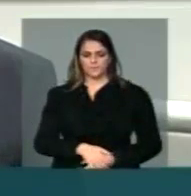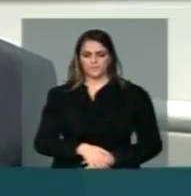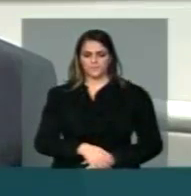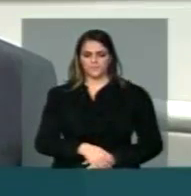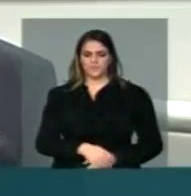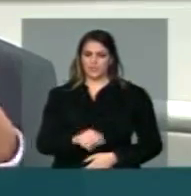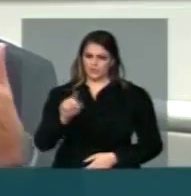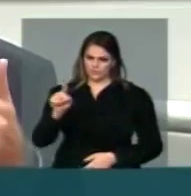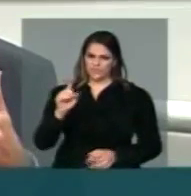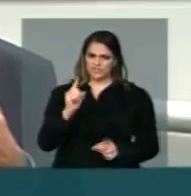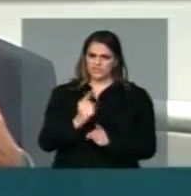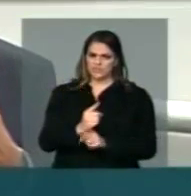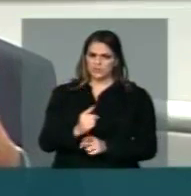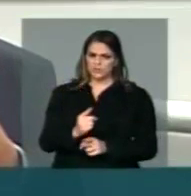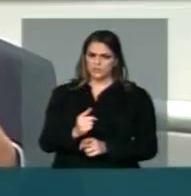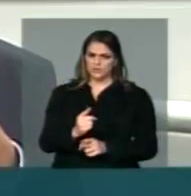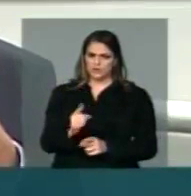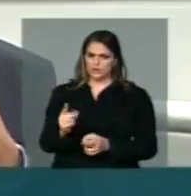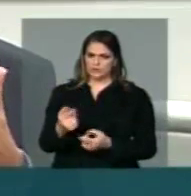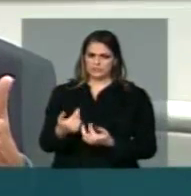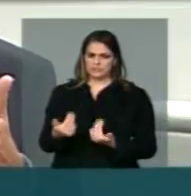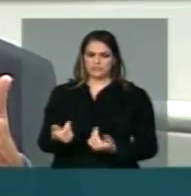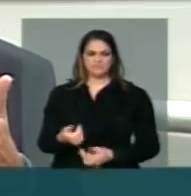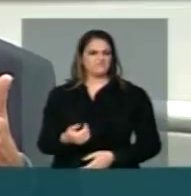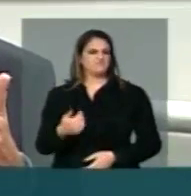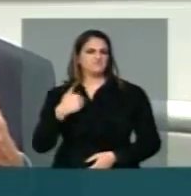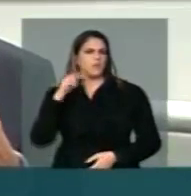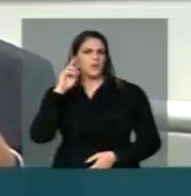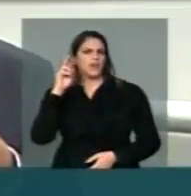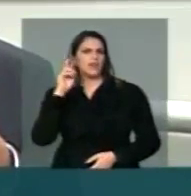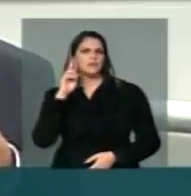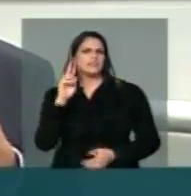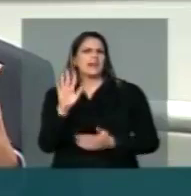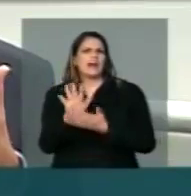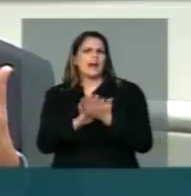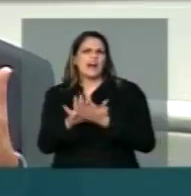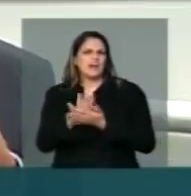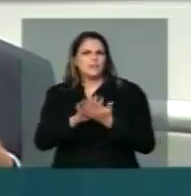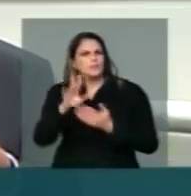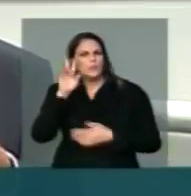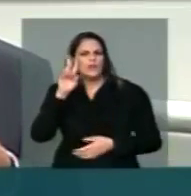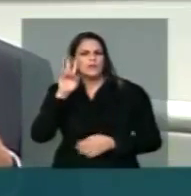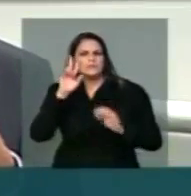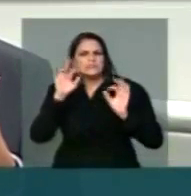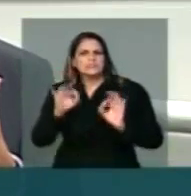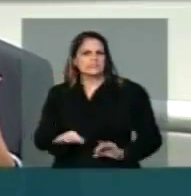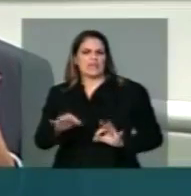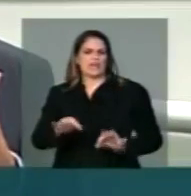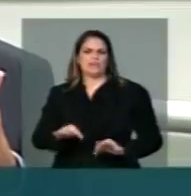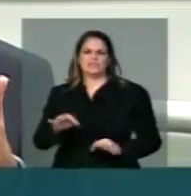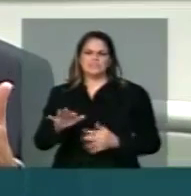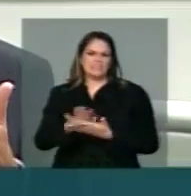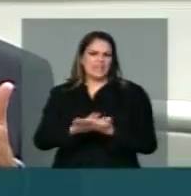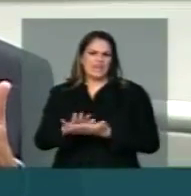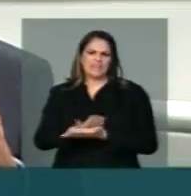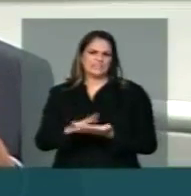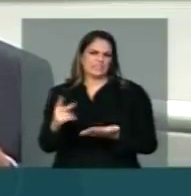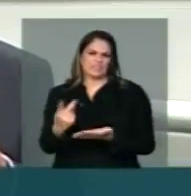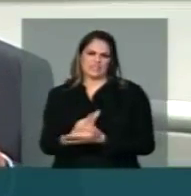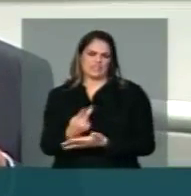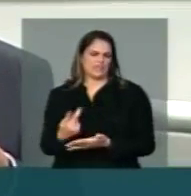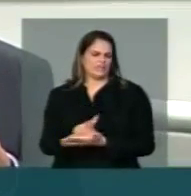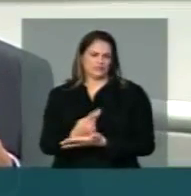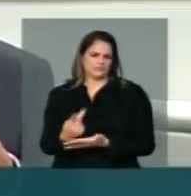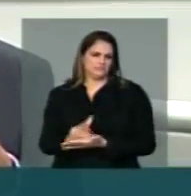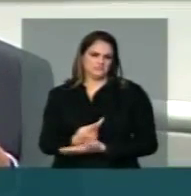eu me recorde, do senhor Pedro Barusco, nada foi identificado. Eu não me recordo de nome dele constar